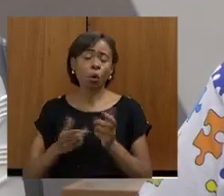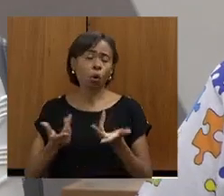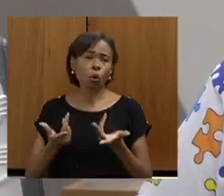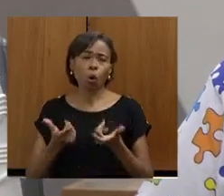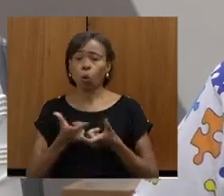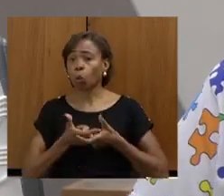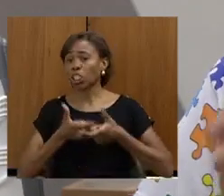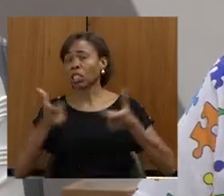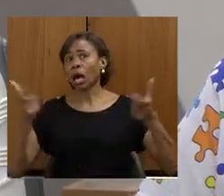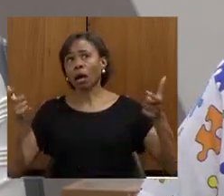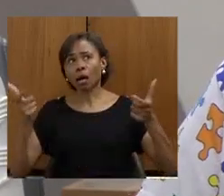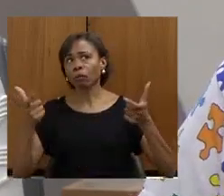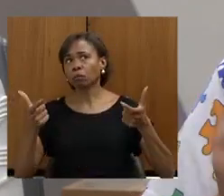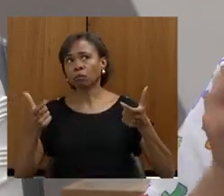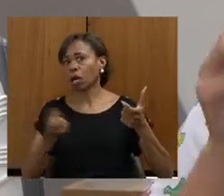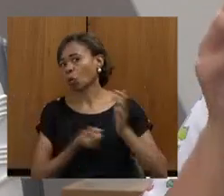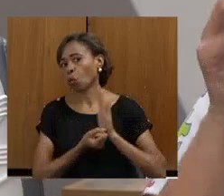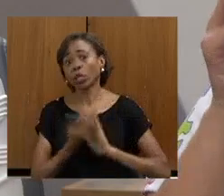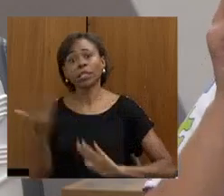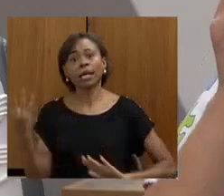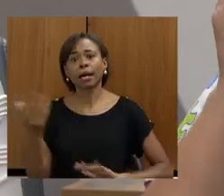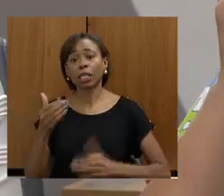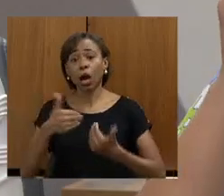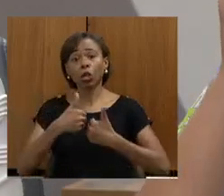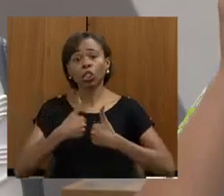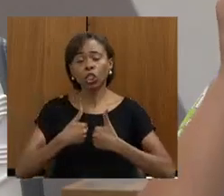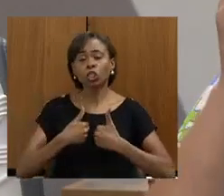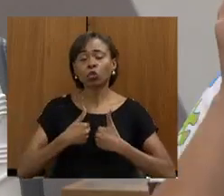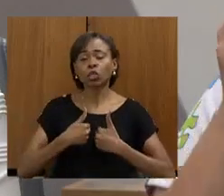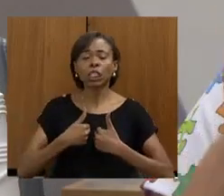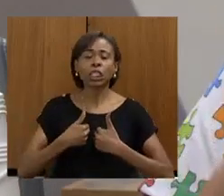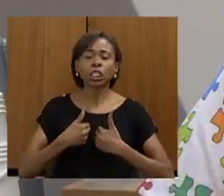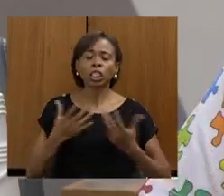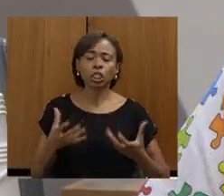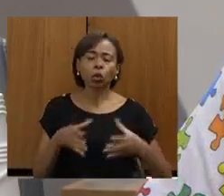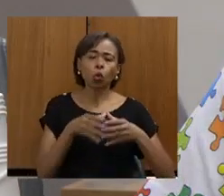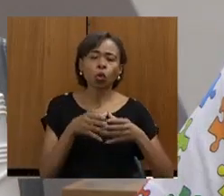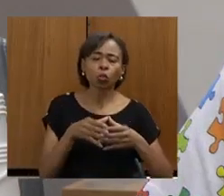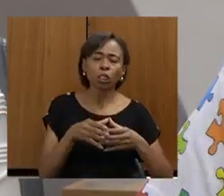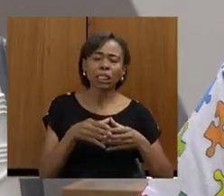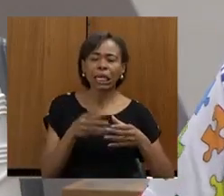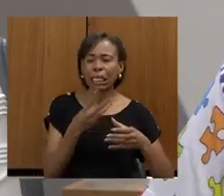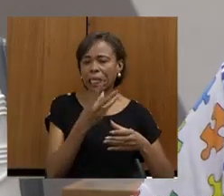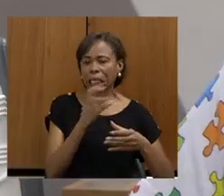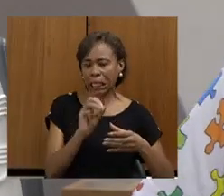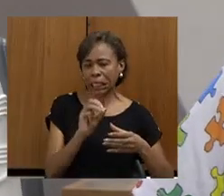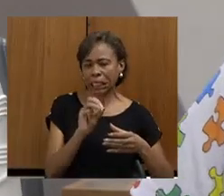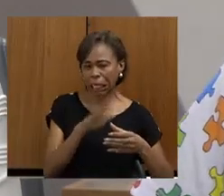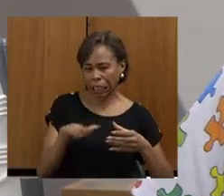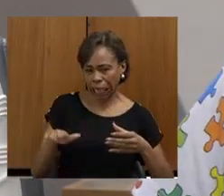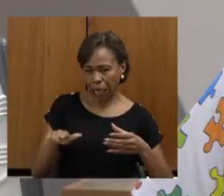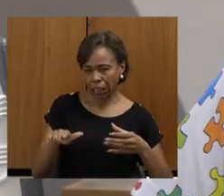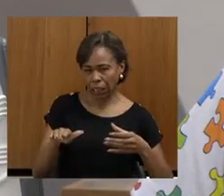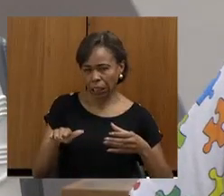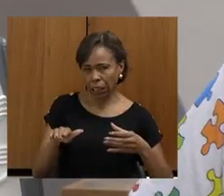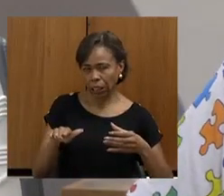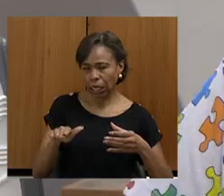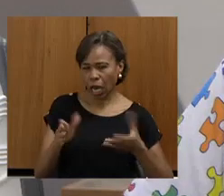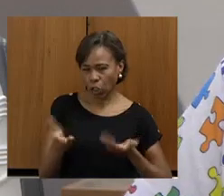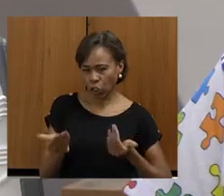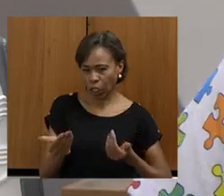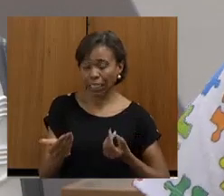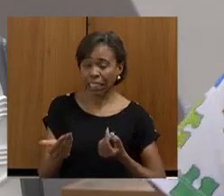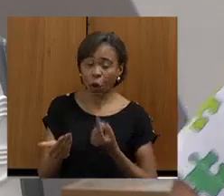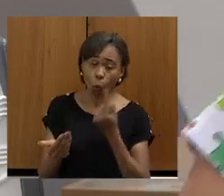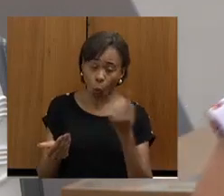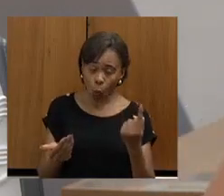de 1 a cada 30 crianças e adolescentes entre 3 e 17 anos. A prevalência anterior, considerada